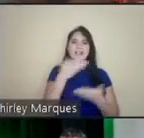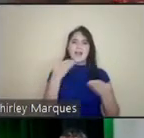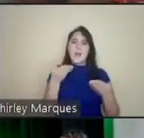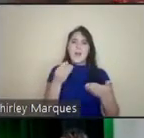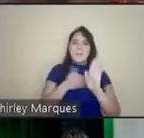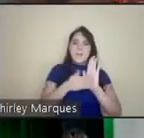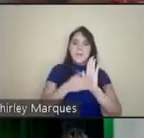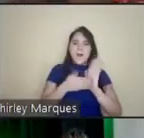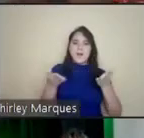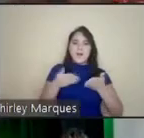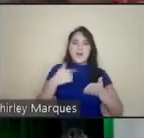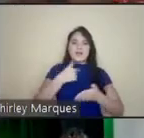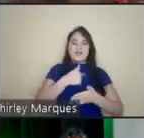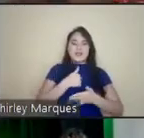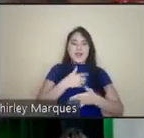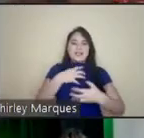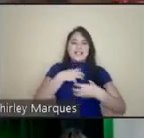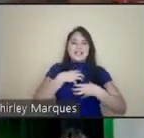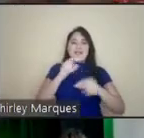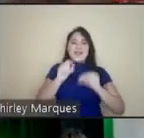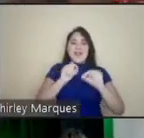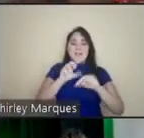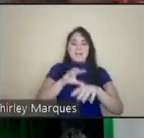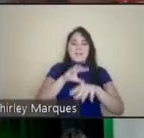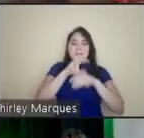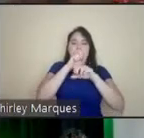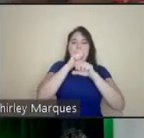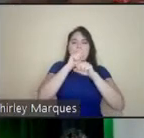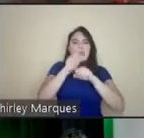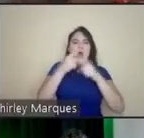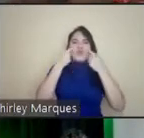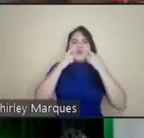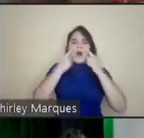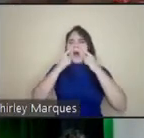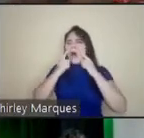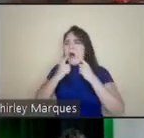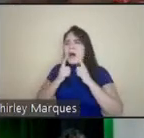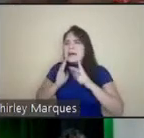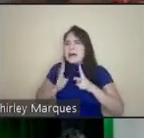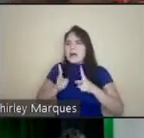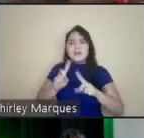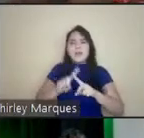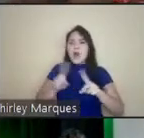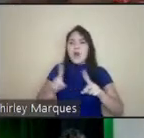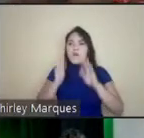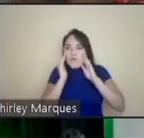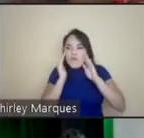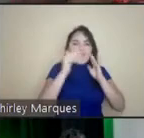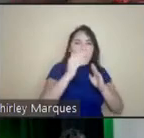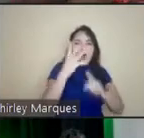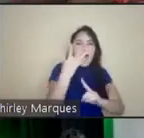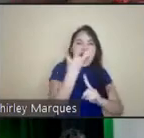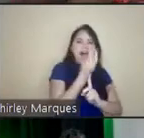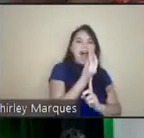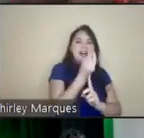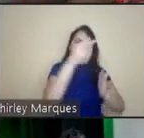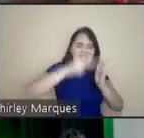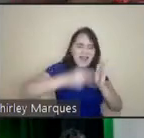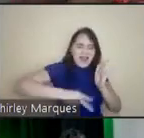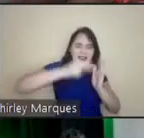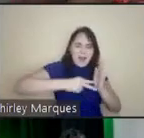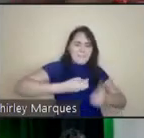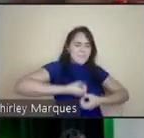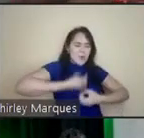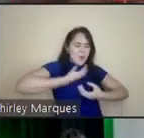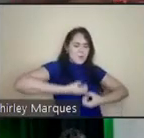um respiro, que a gente não fique chorando pitanga o tempo inteiro, e que a gente vá para a arte, vá colocar nossa arte. Vamos ler poesia, Cida, vamos ler